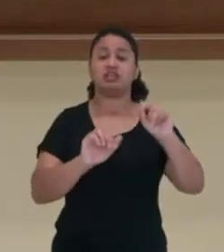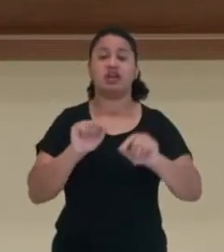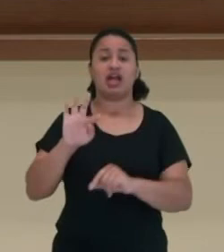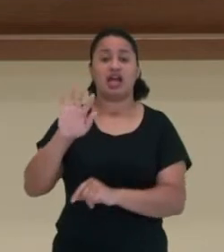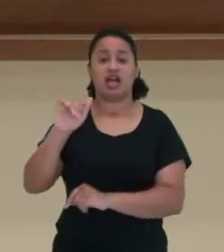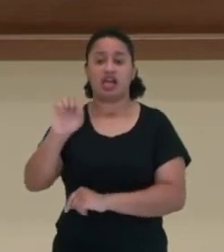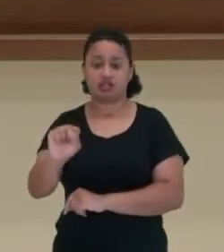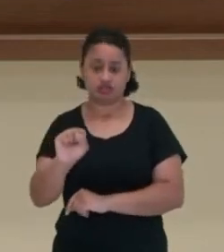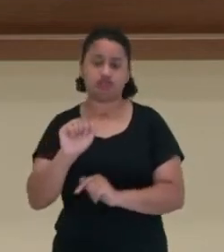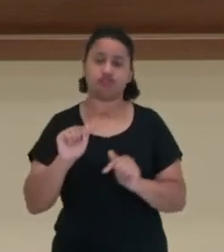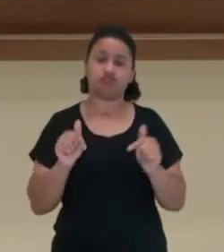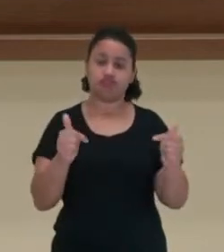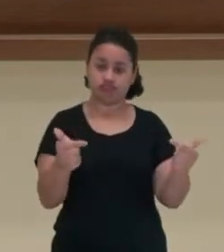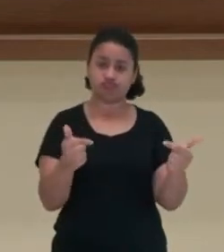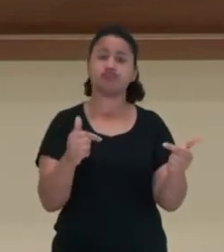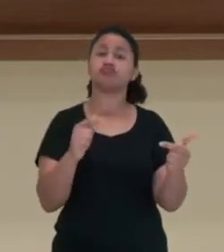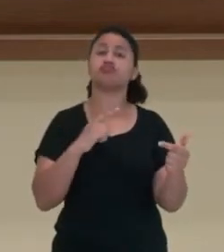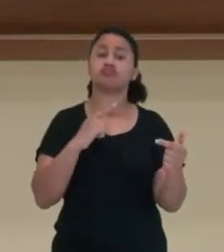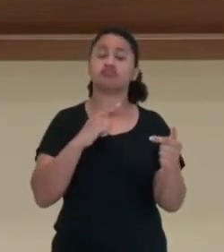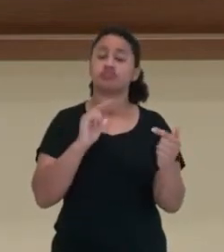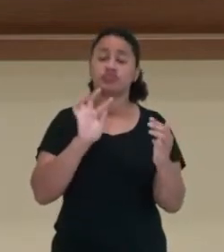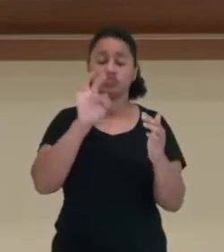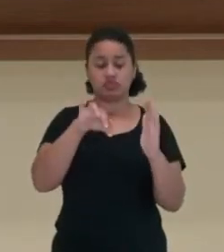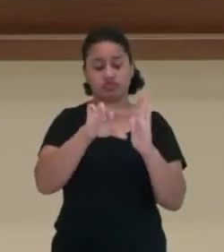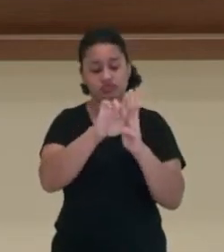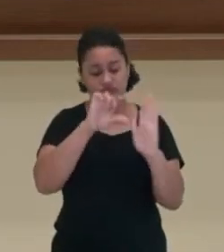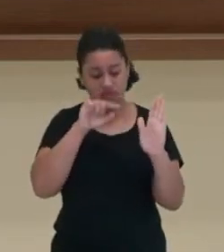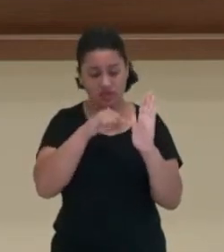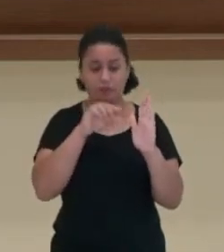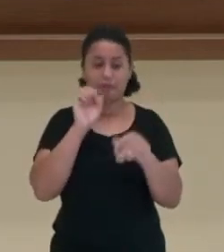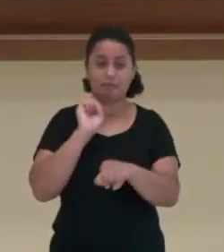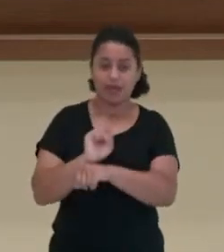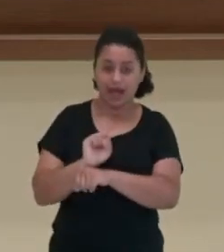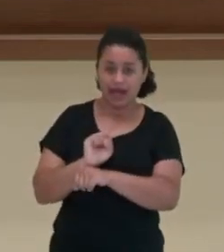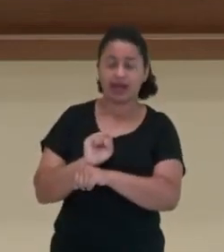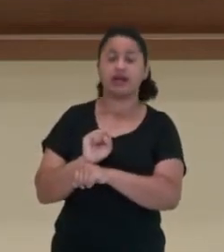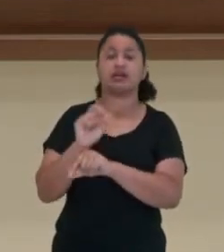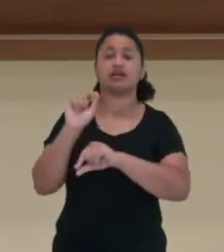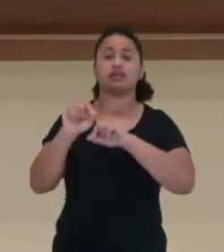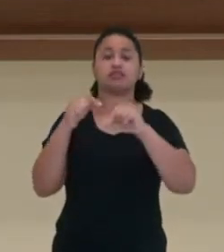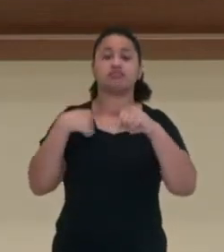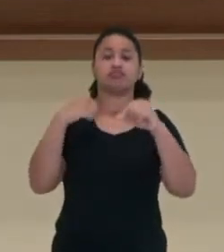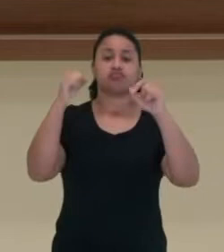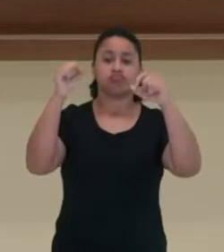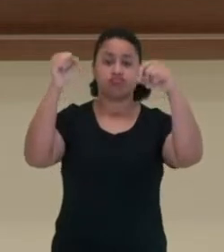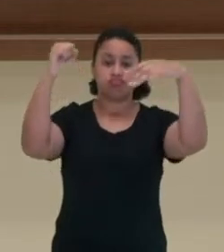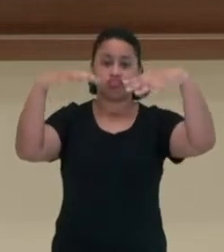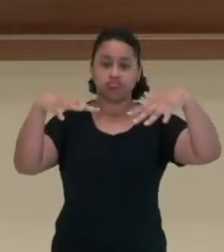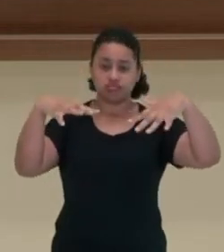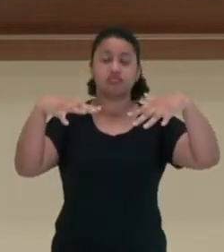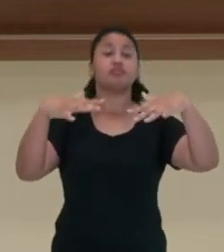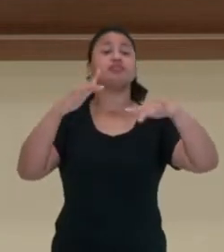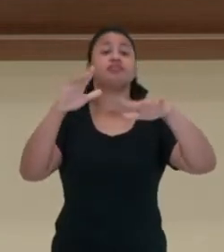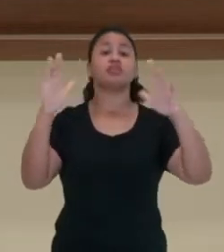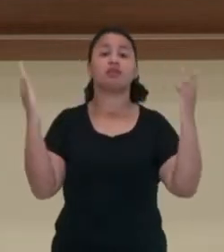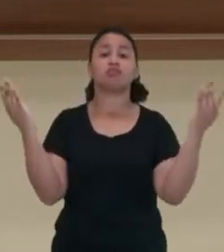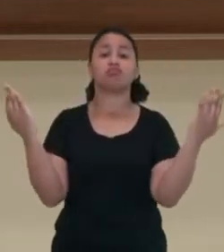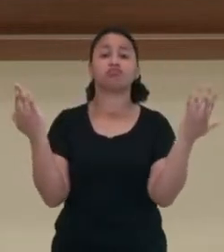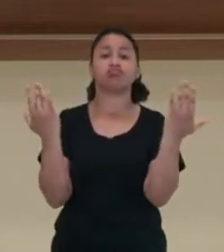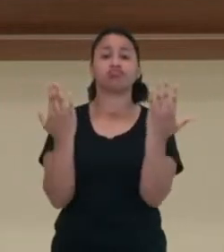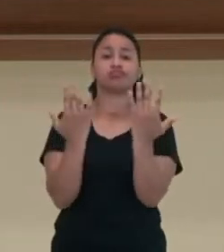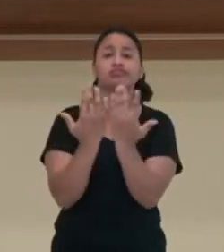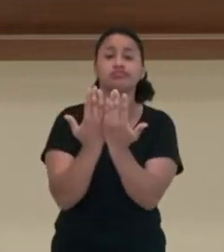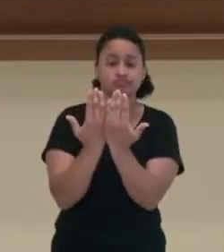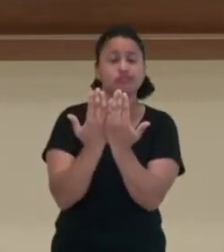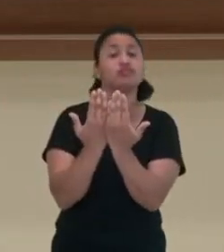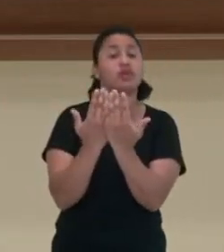ao final de cada ato, o espetáculo para, as luzes se acendem, e as cortinas se